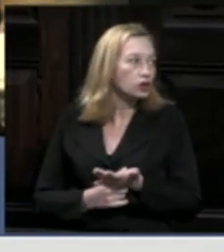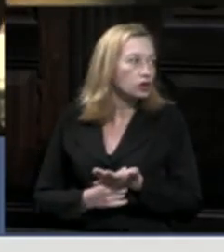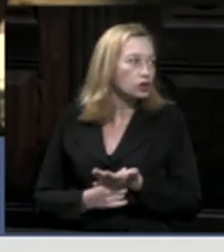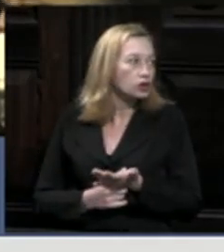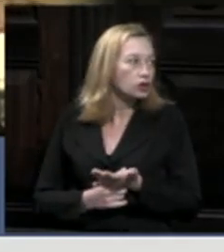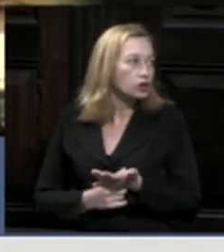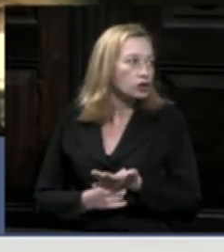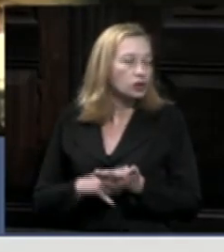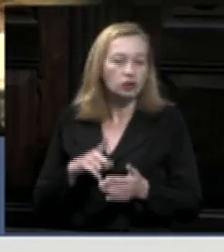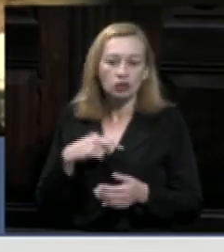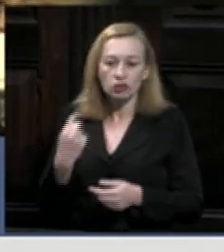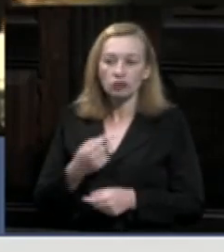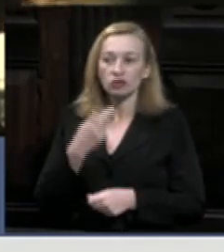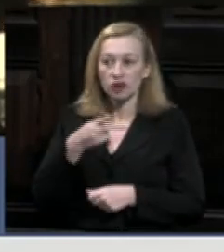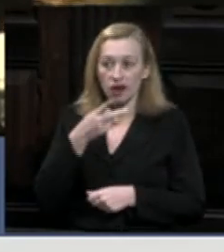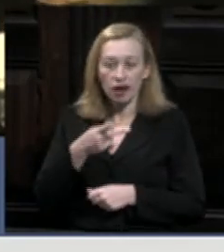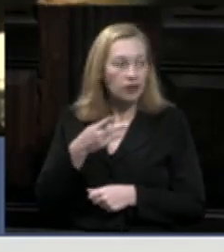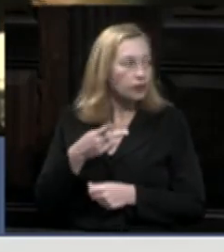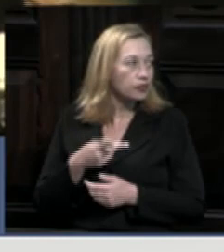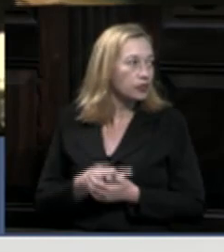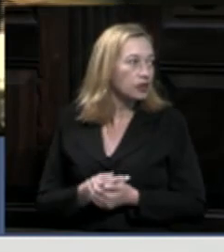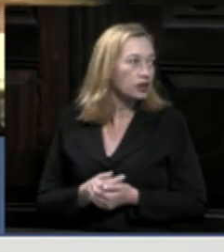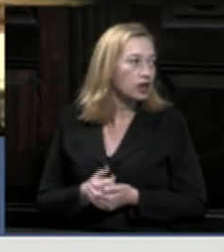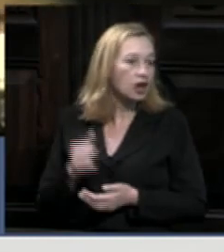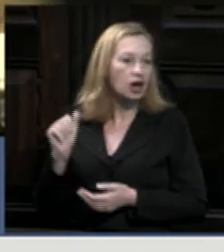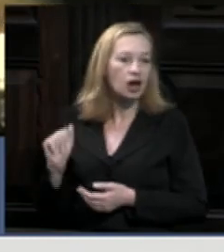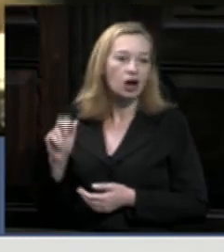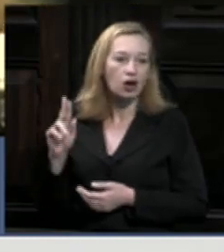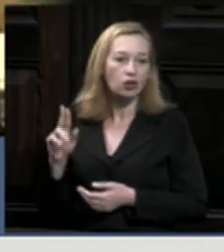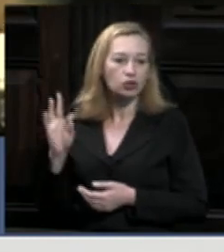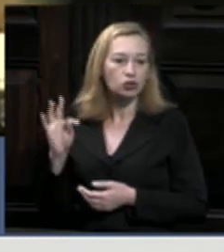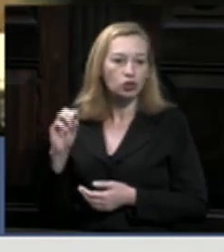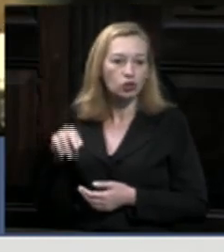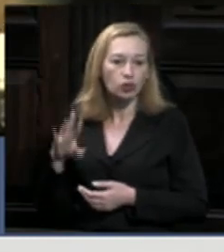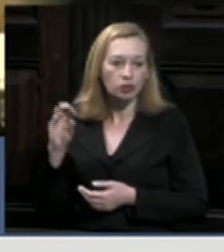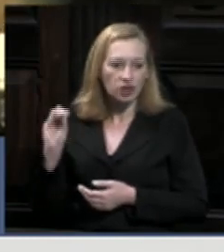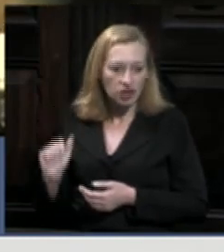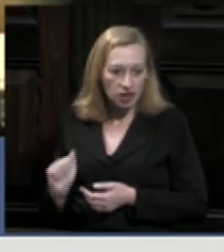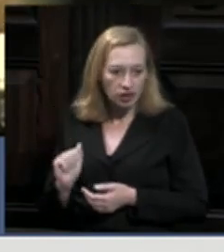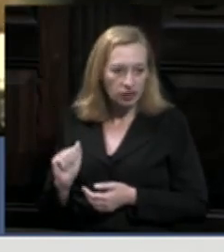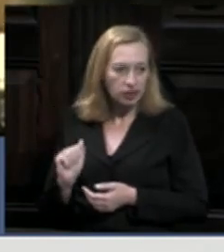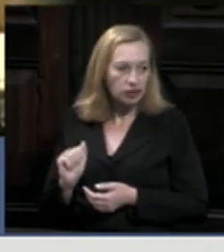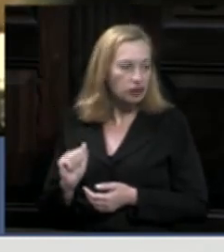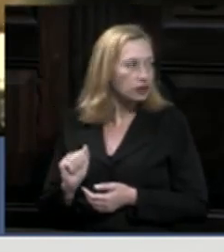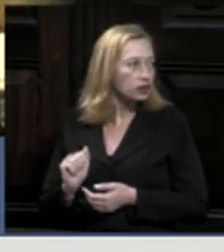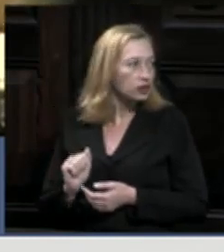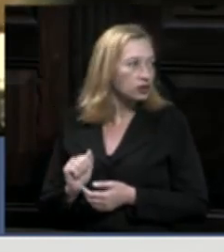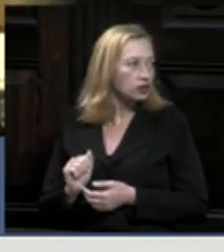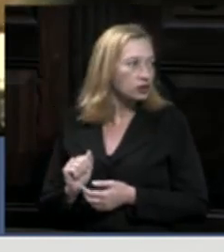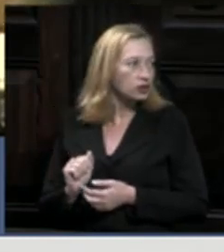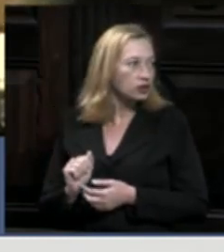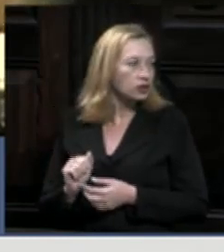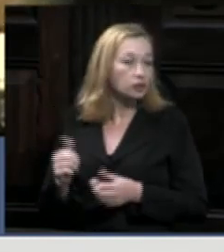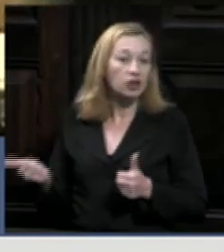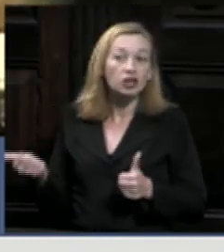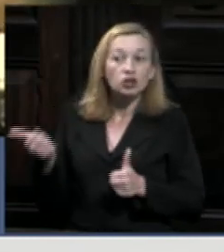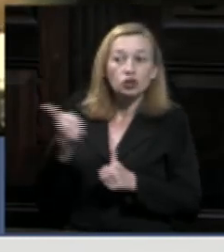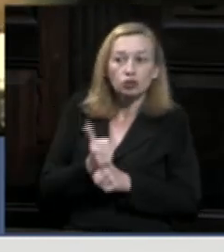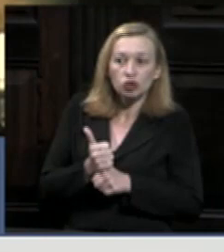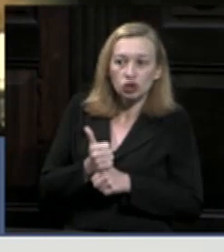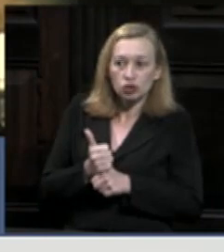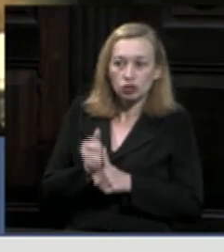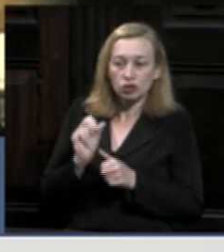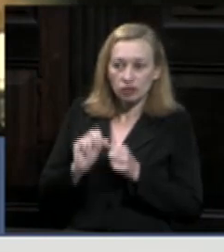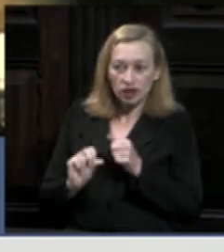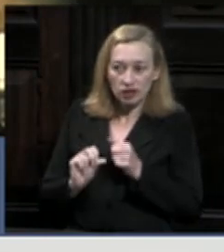que trata da autonomia chamar a atenção da assessoria para fazer novo substitutivo essa autonomia